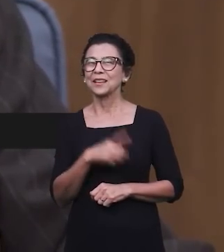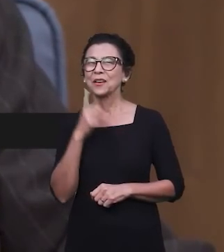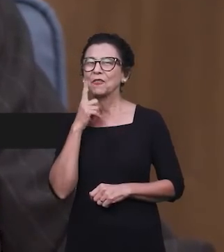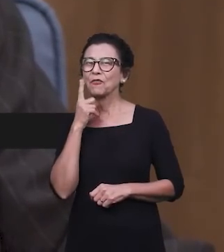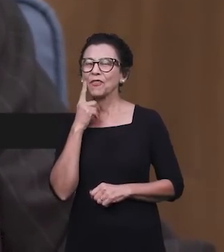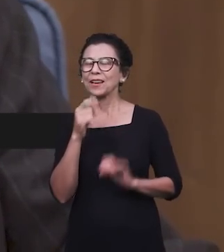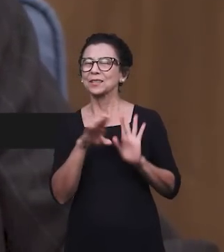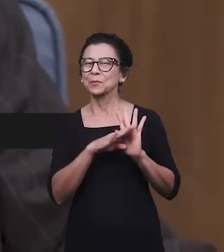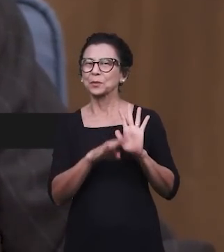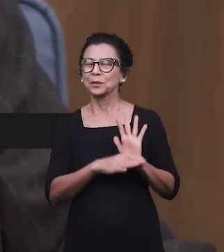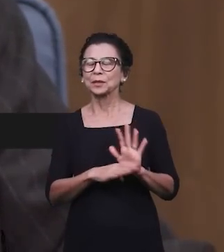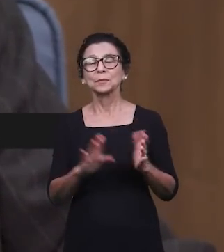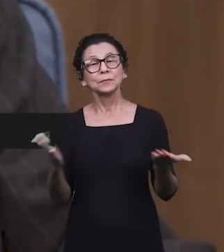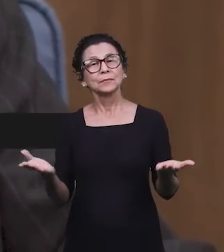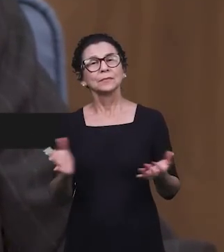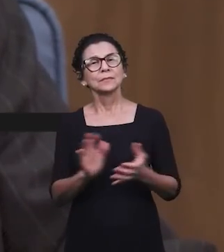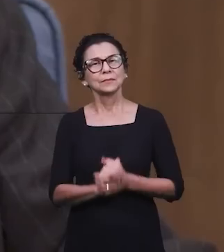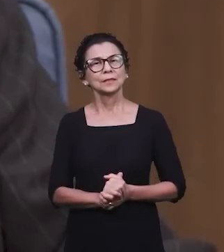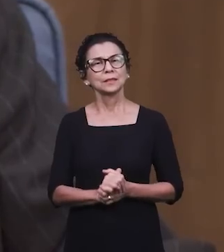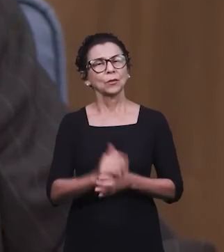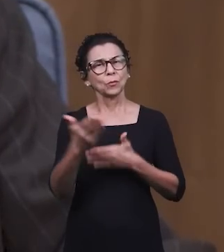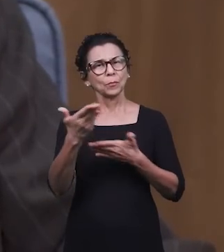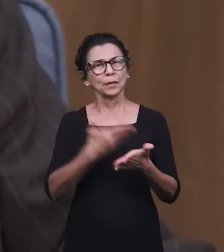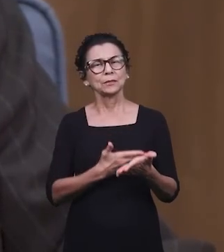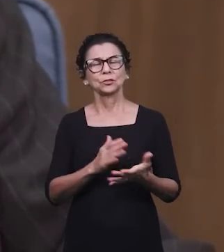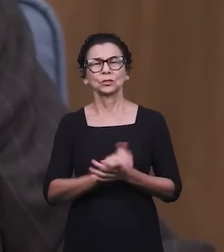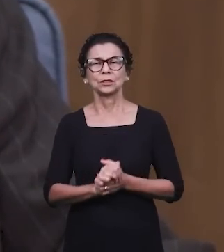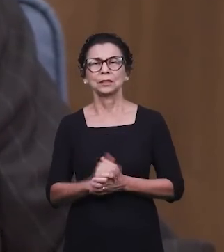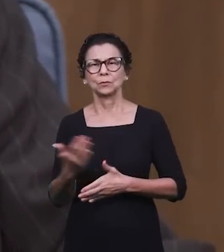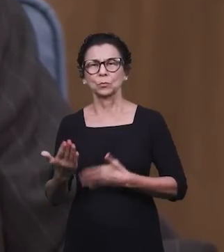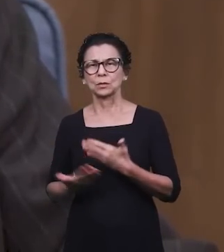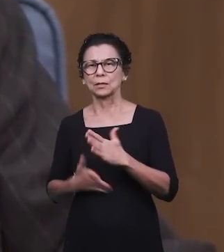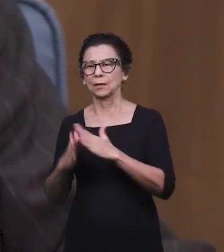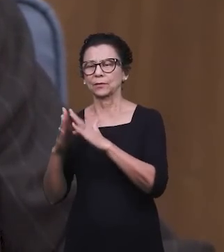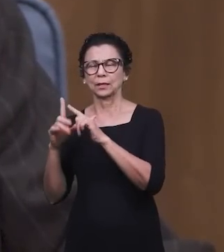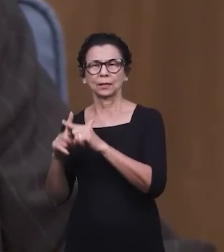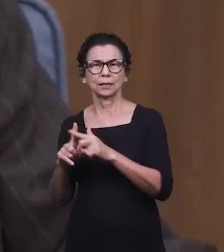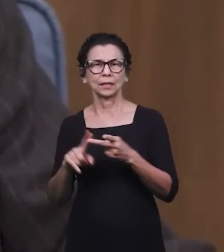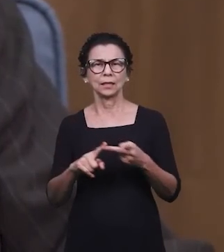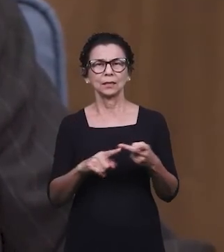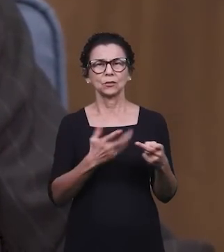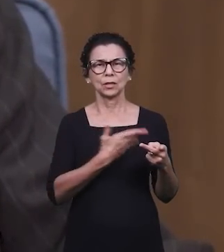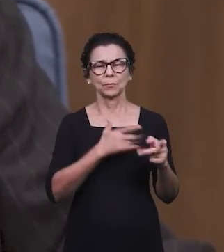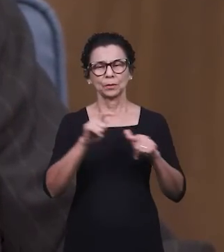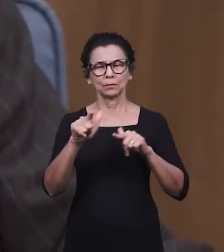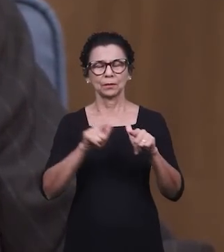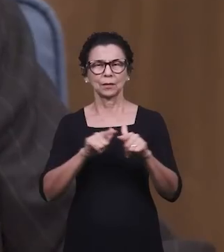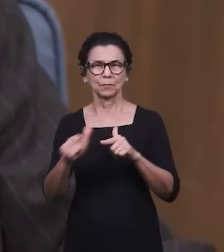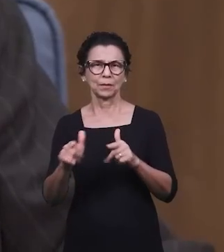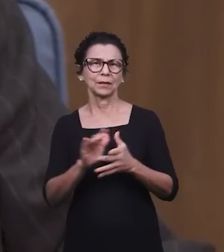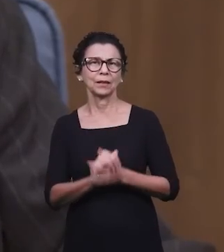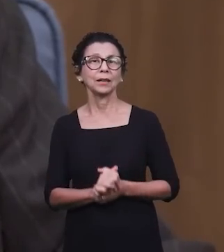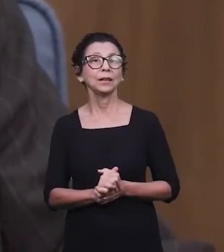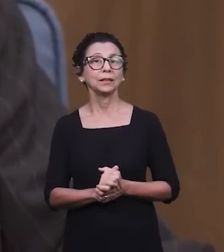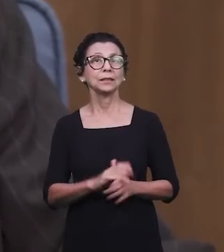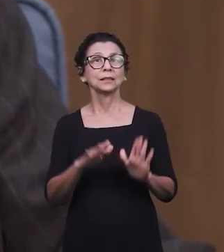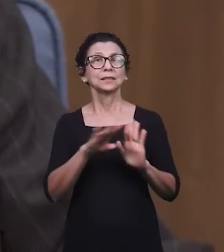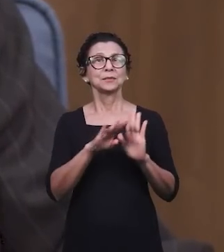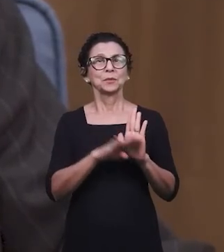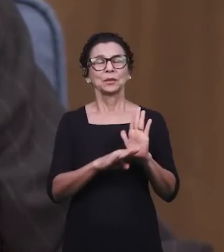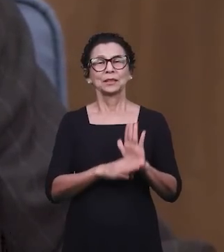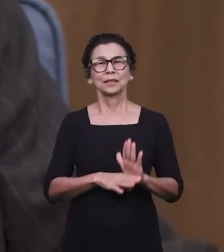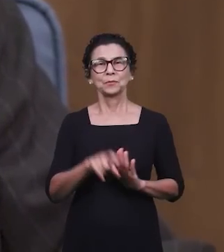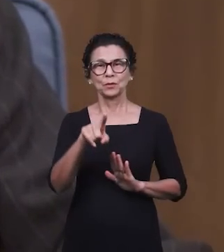seu amigo, seu irmão da igreja, seu colega de trabalho, seu familiar. Compartilhe o programa, porque esse programa, o nome já diz